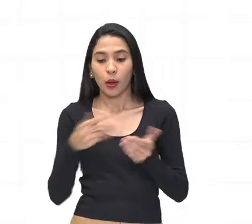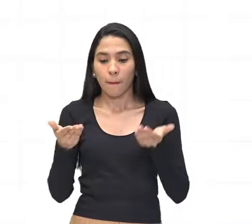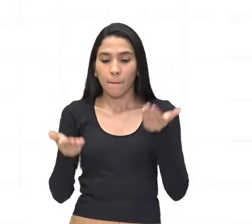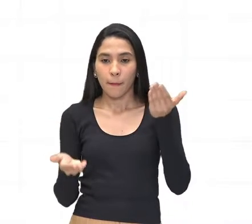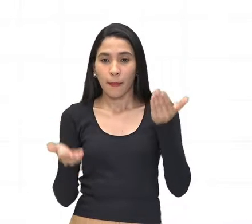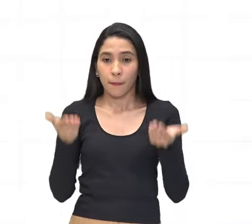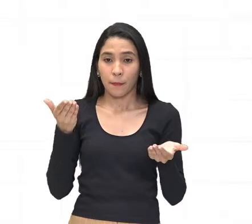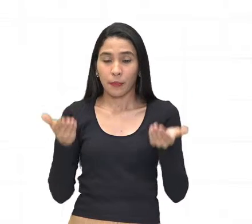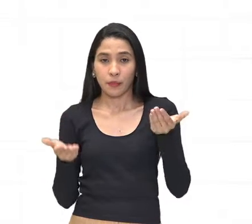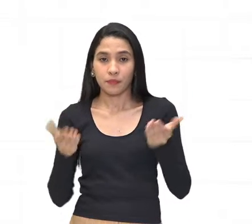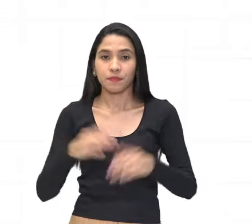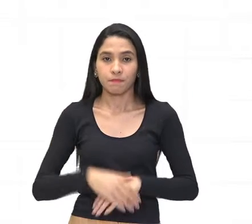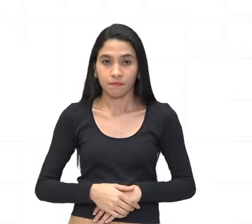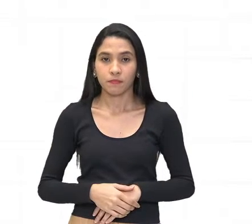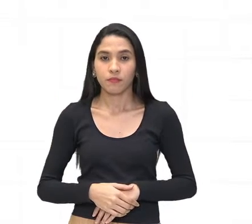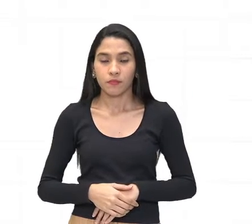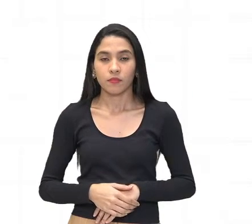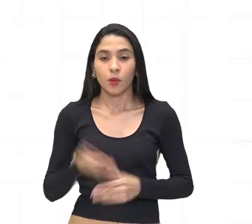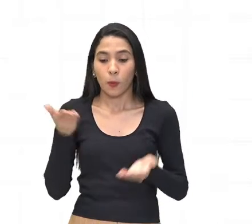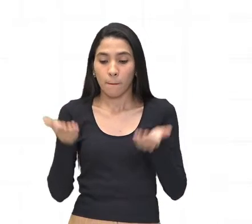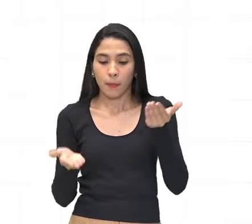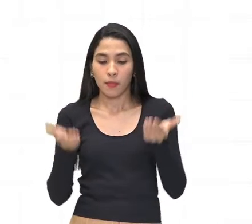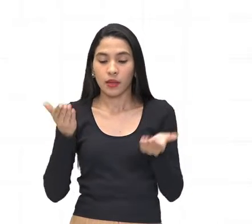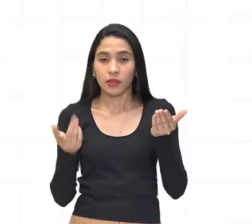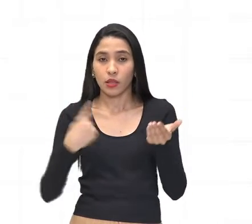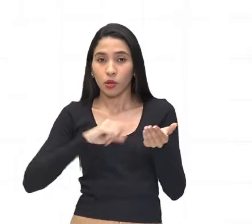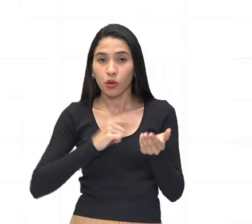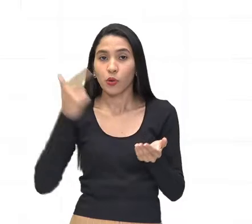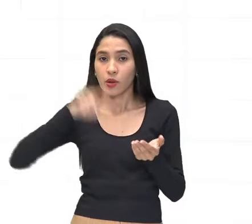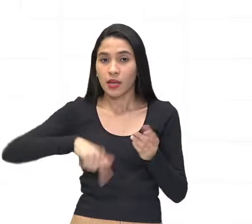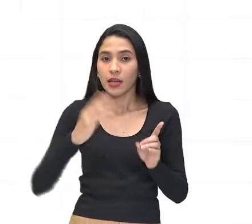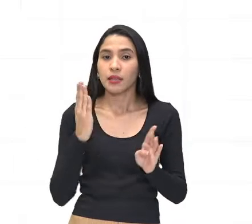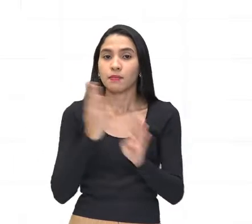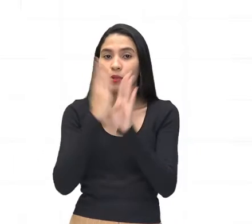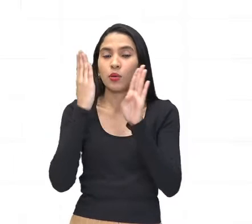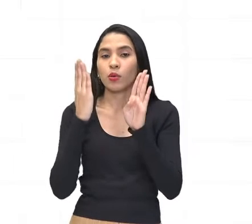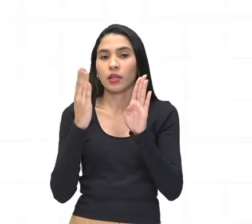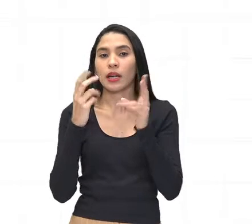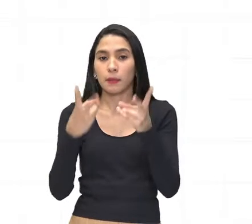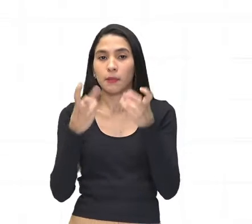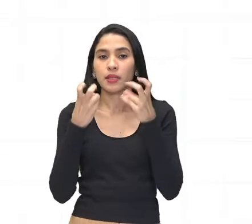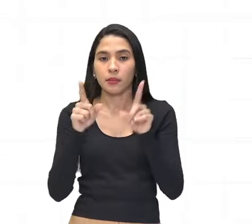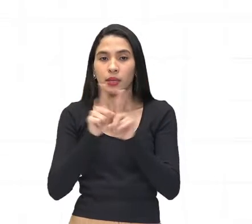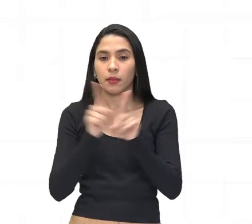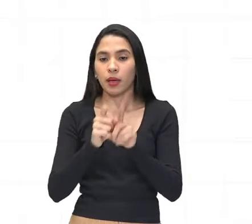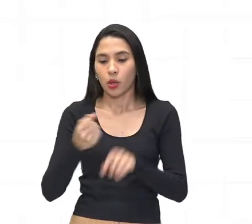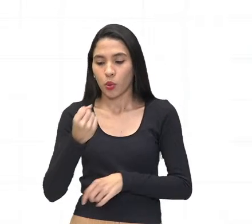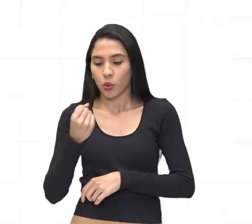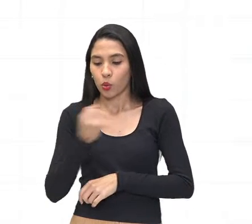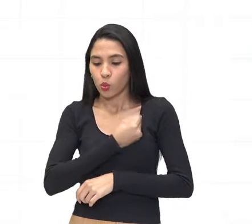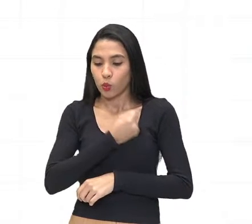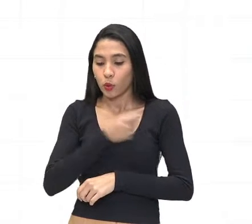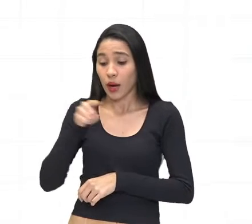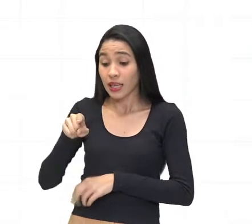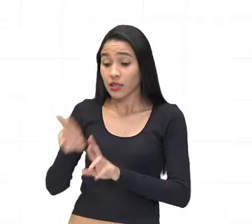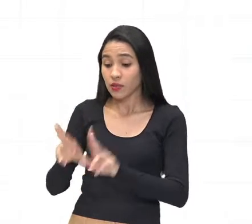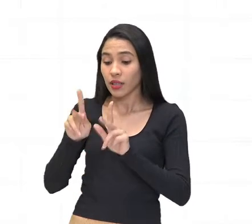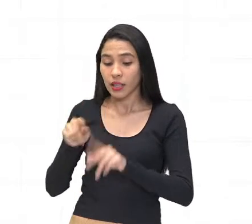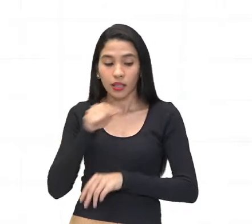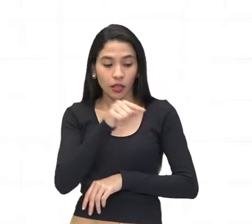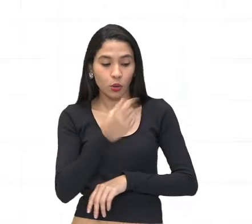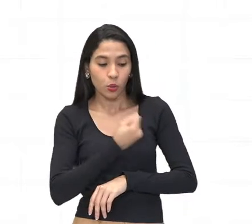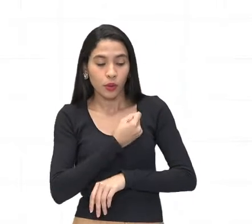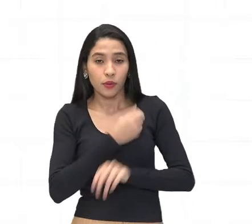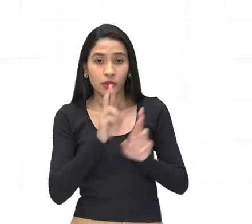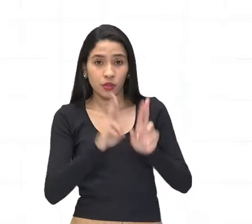balança, certo? Numa balança, a gente vai ver que uma vai ter uns números diferentes da outra. O que isso quer